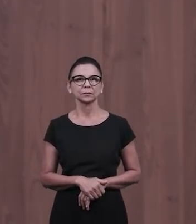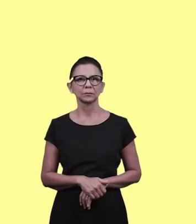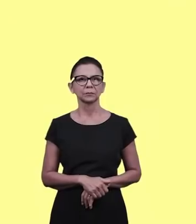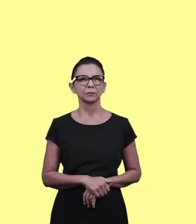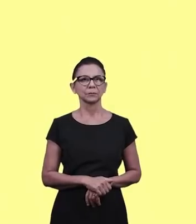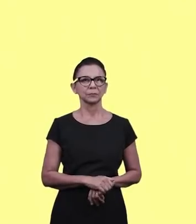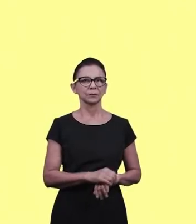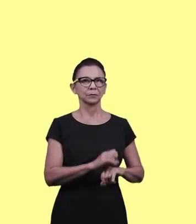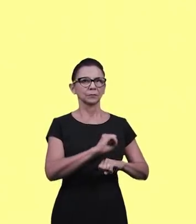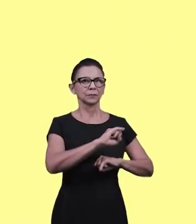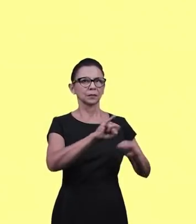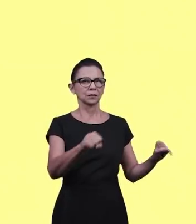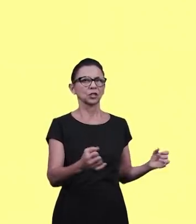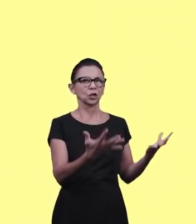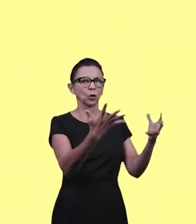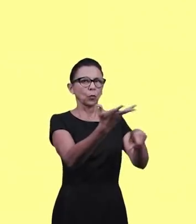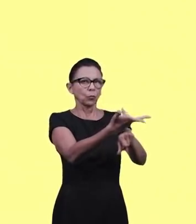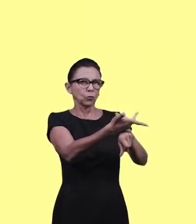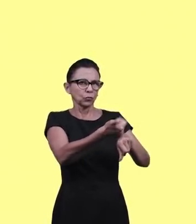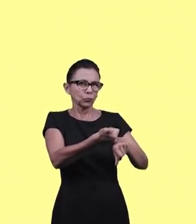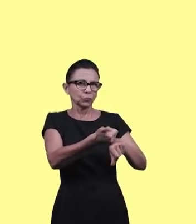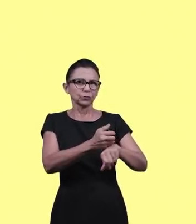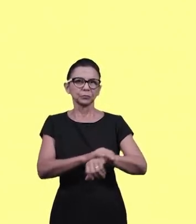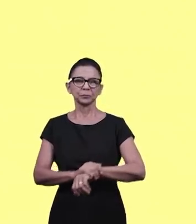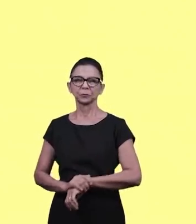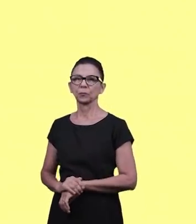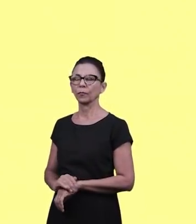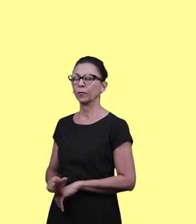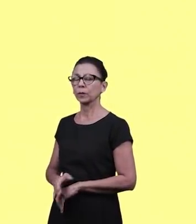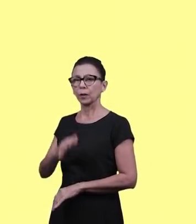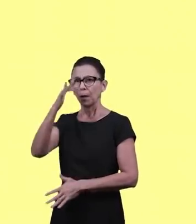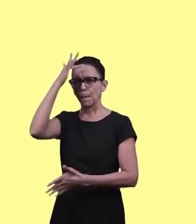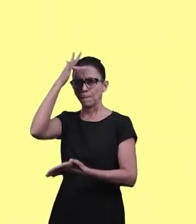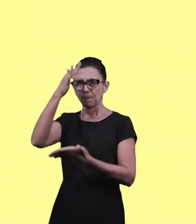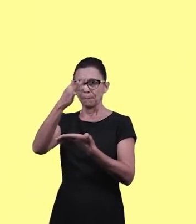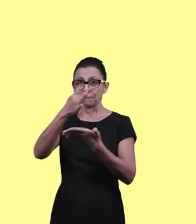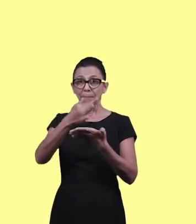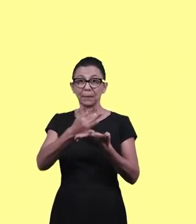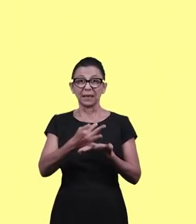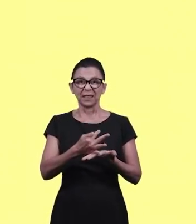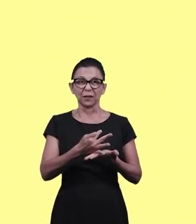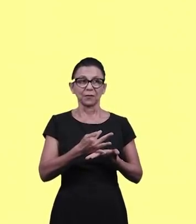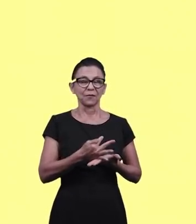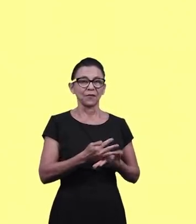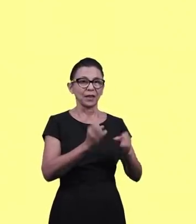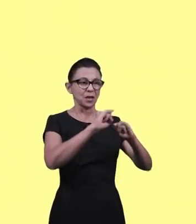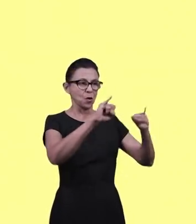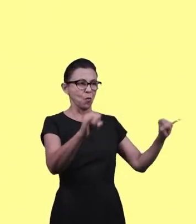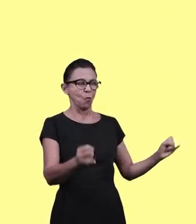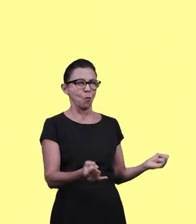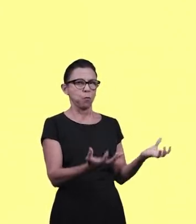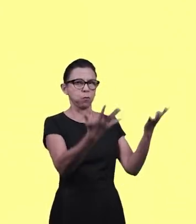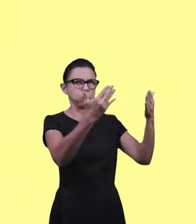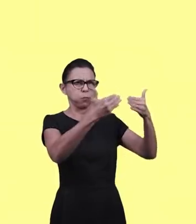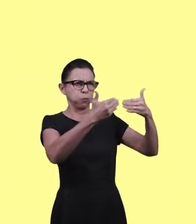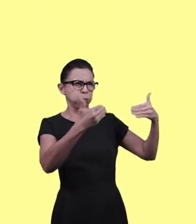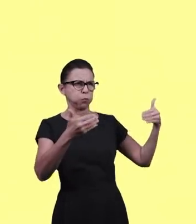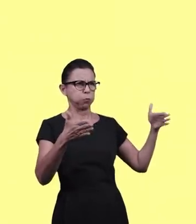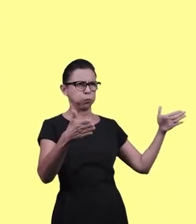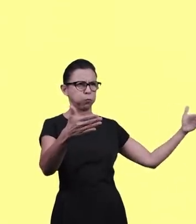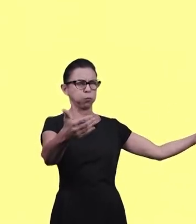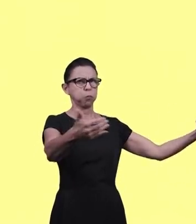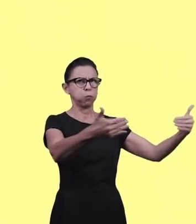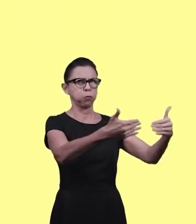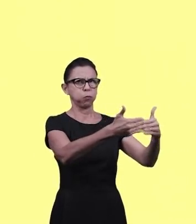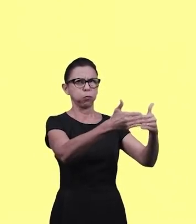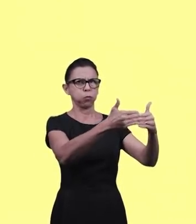comigo? Pela fé caíram os muros de Jericó, sendo rodeados durante 7